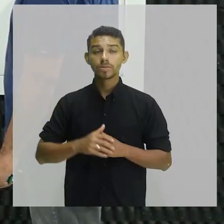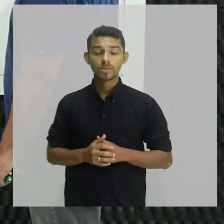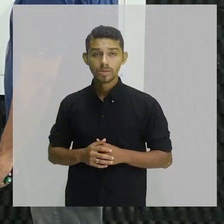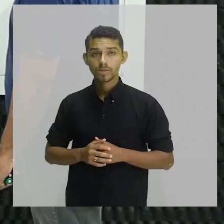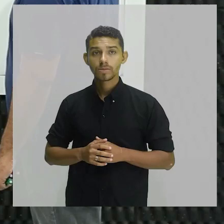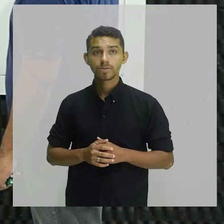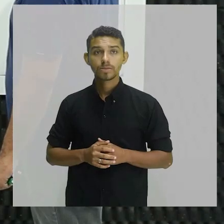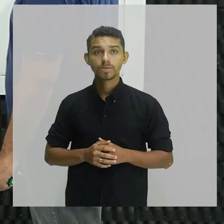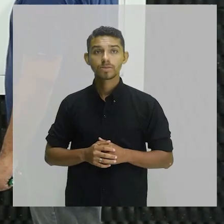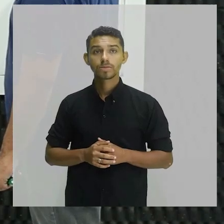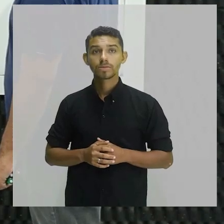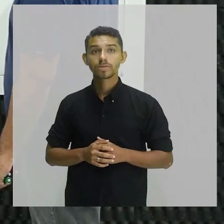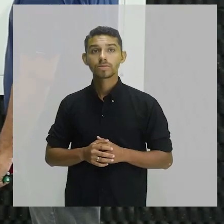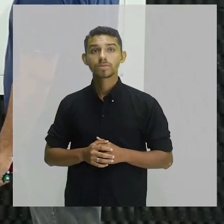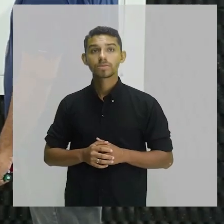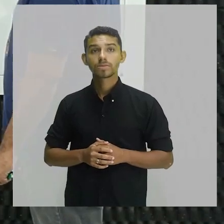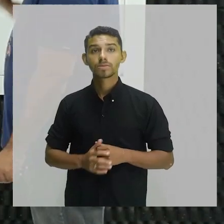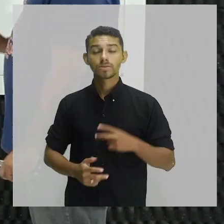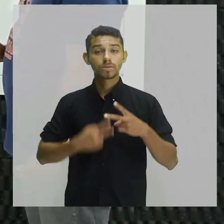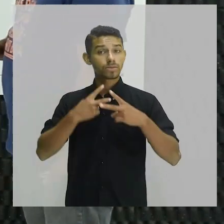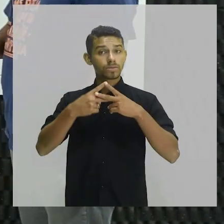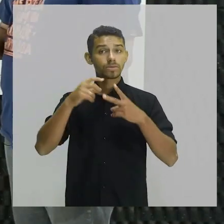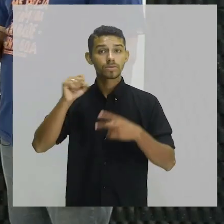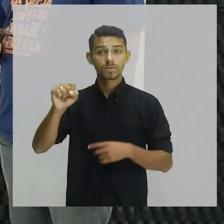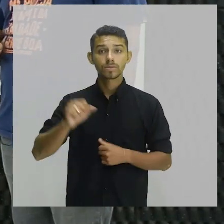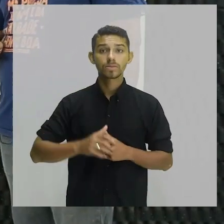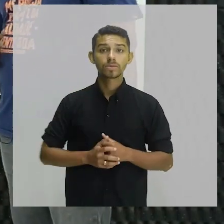certo? O espaço é